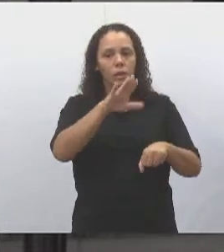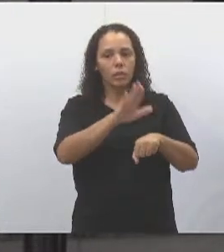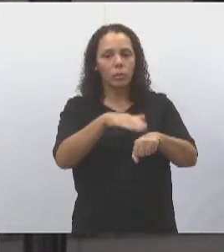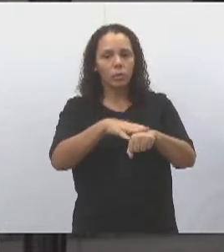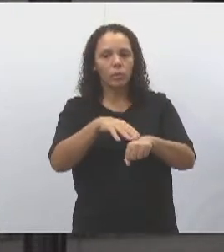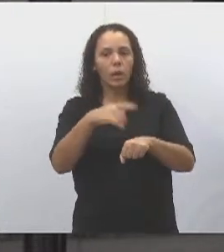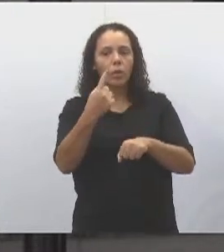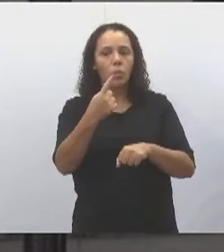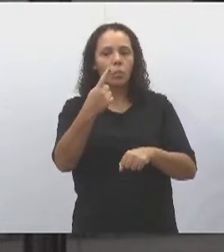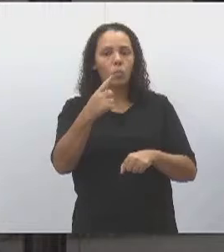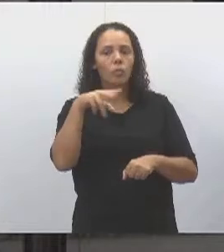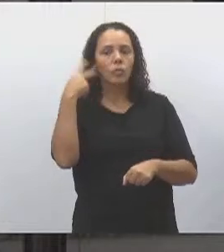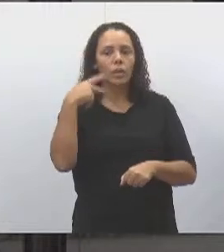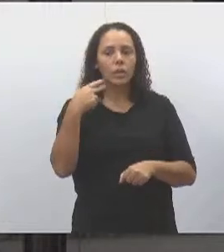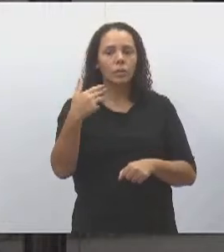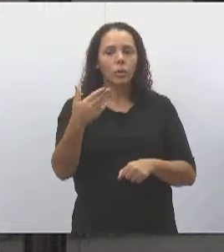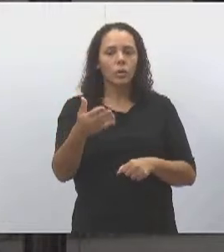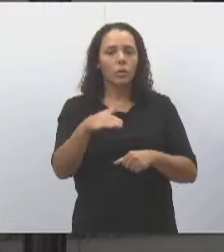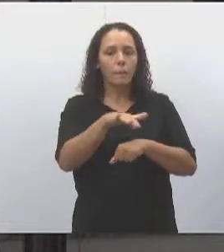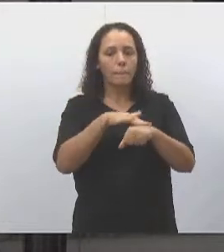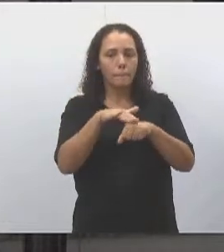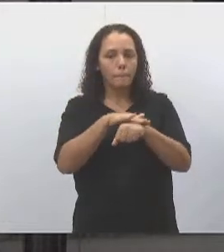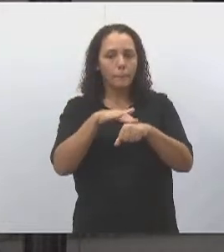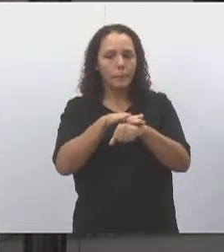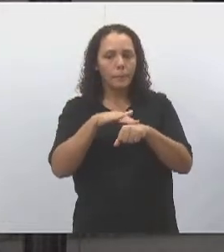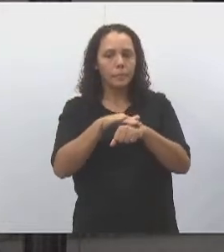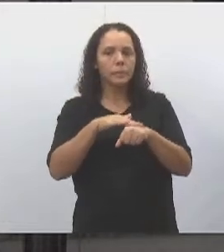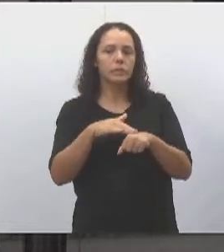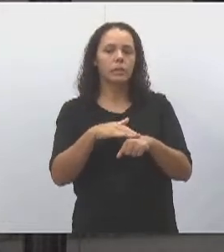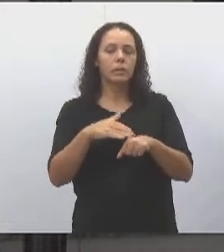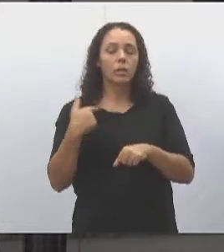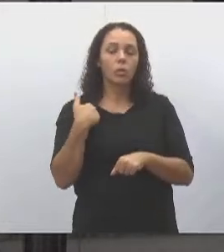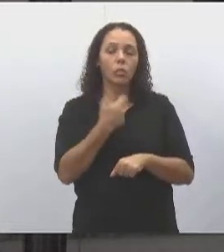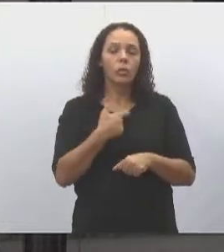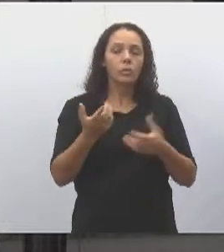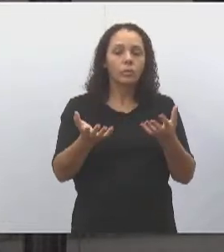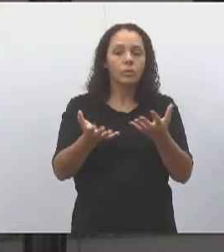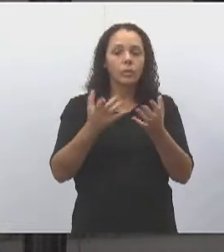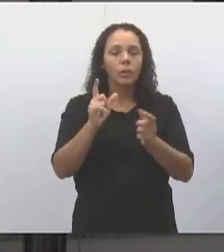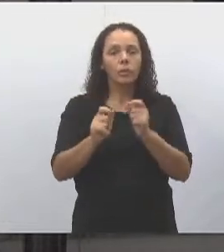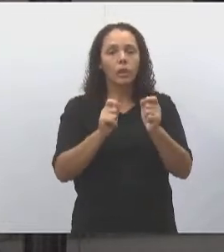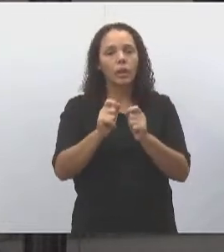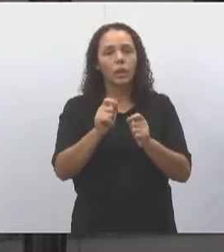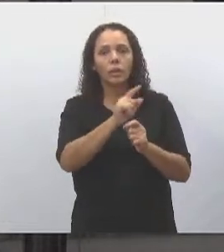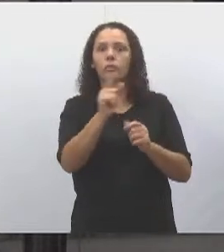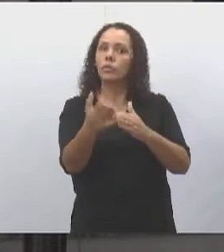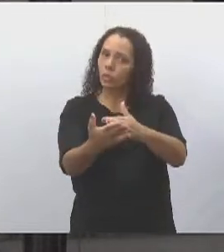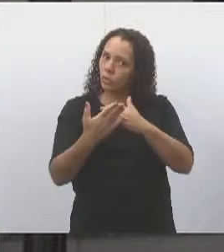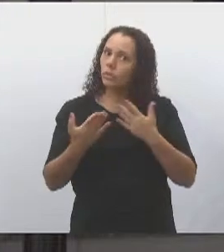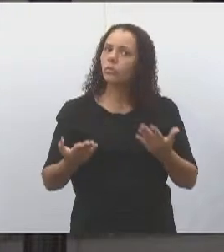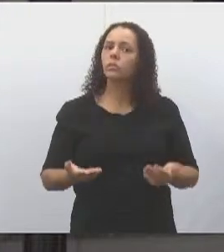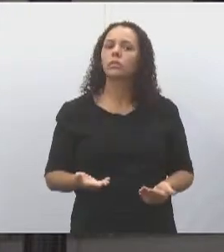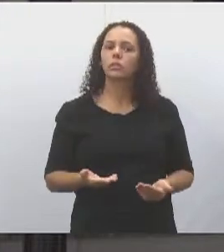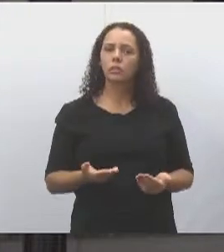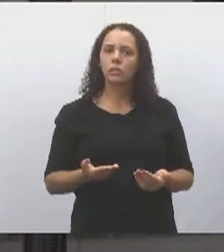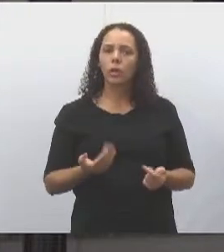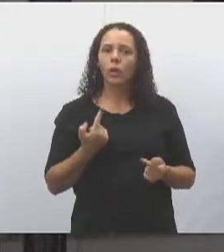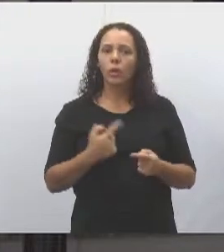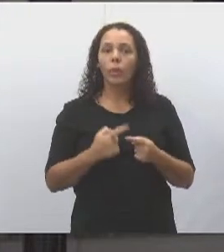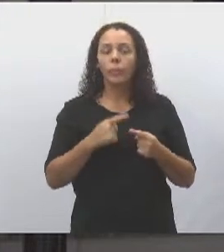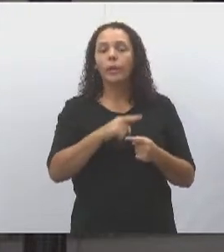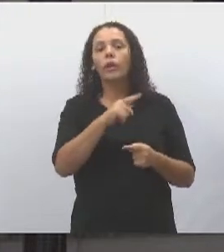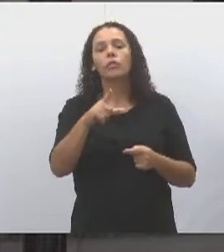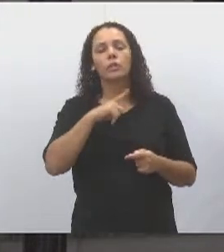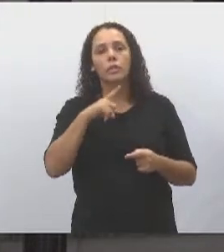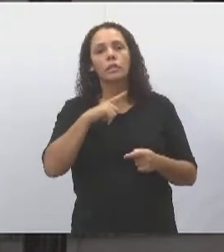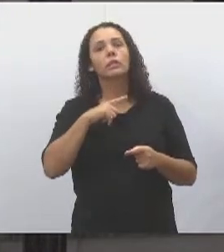conversar com a gente, tá? Agora, o que a gente quer é que vocês ajudem a gente, porque vocês têm